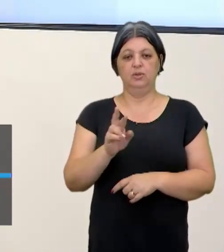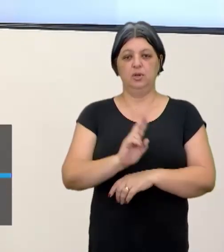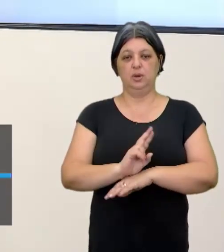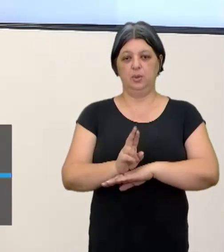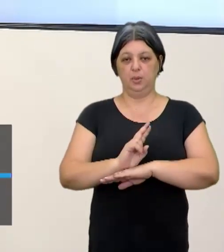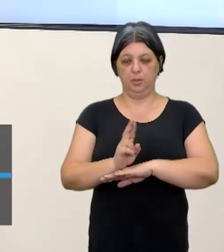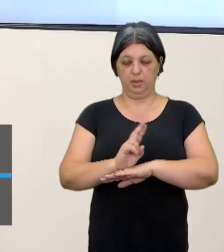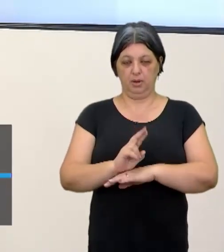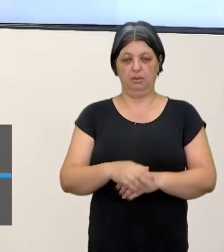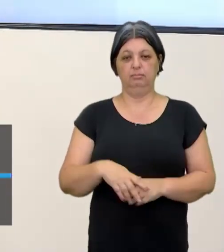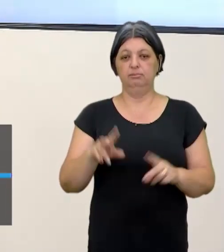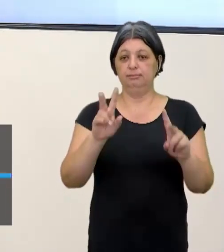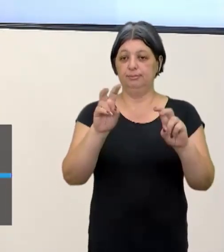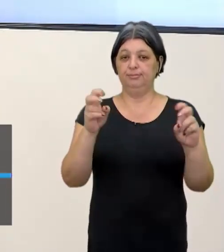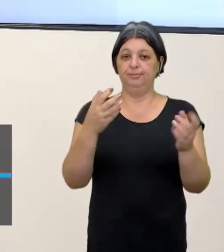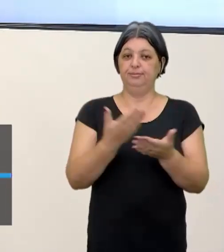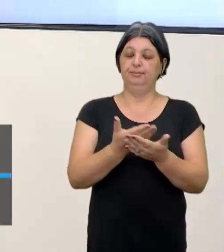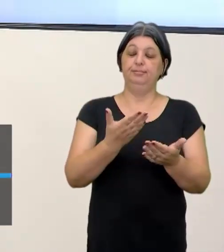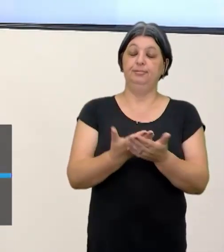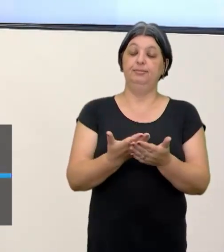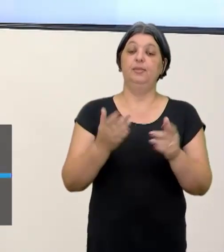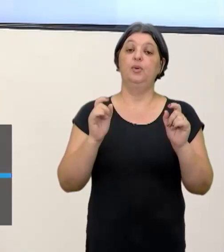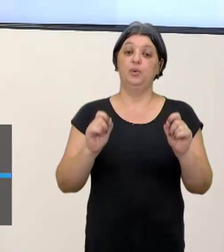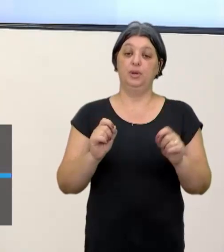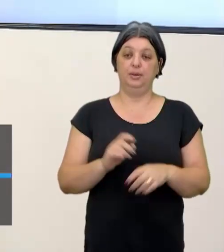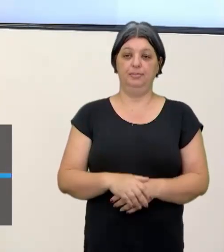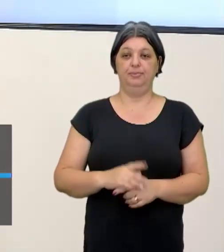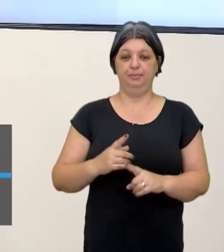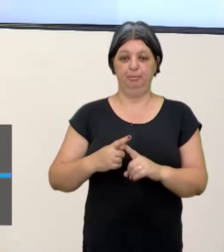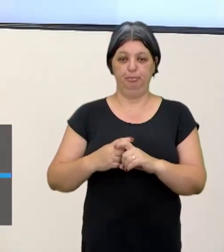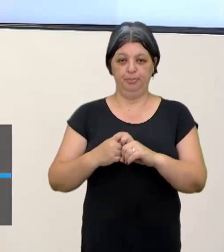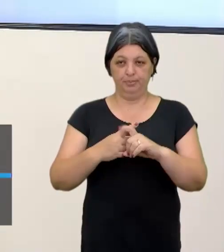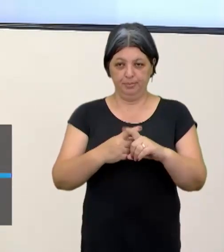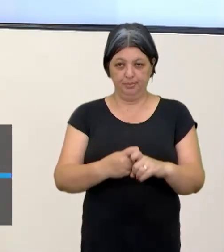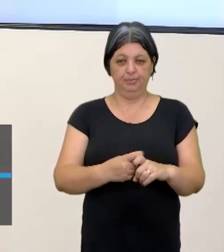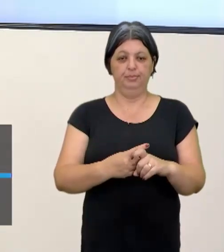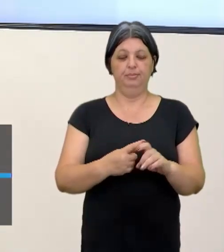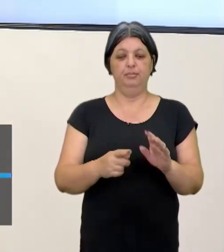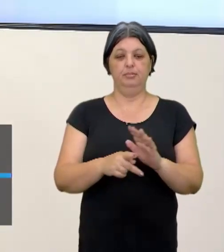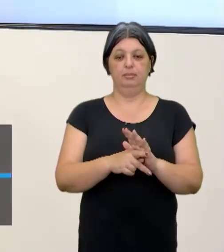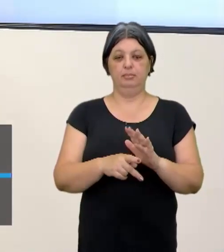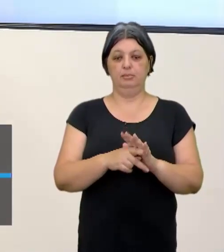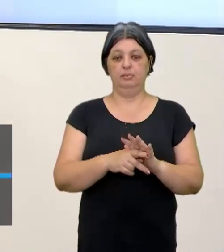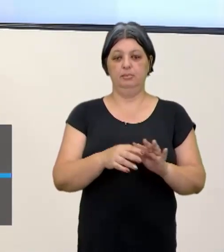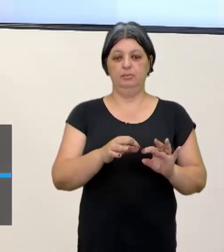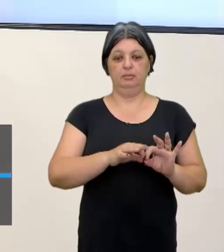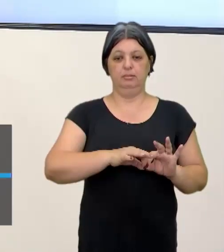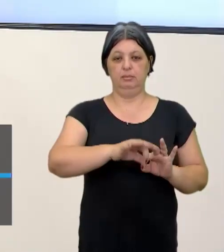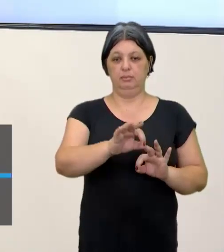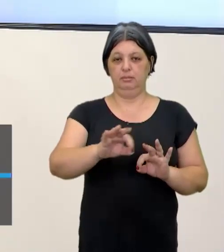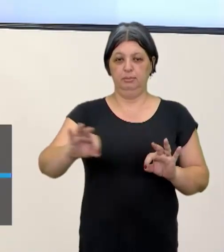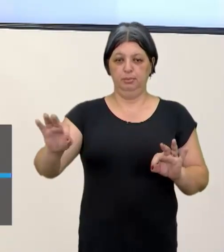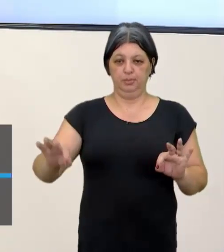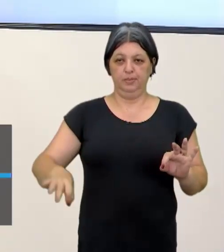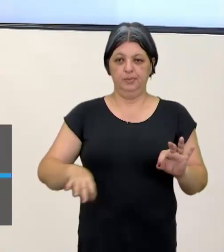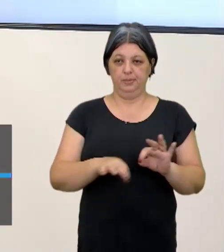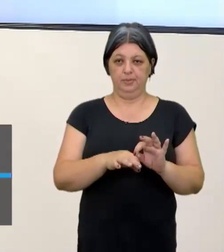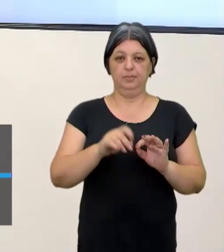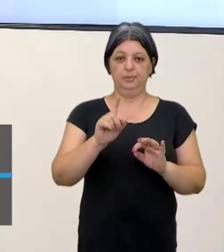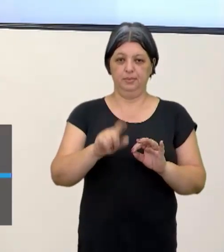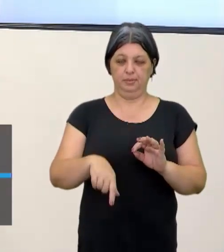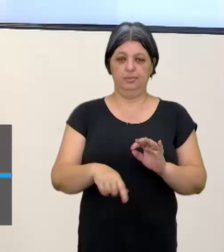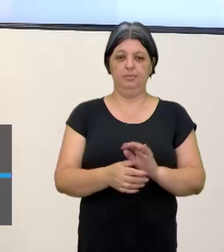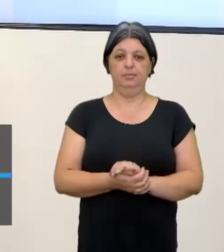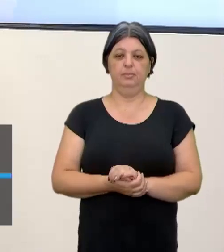Roberta e o tema da nossa aula de hoje é polígonos para pavimentação. Isso mesmo, essa aula é uma